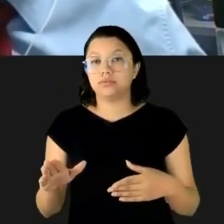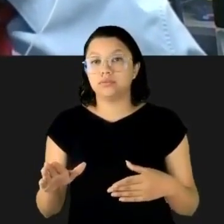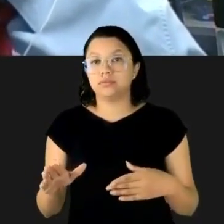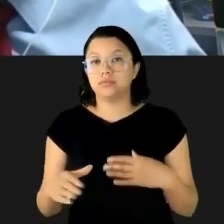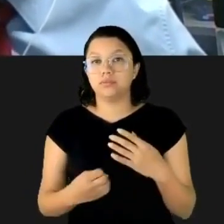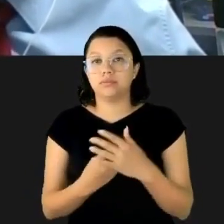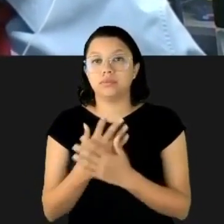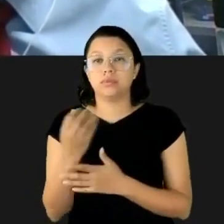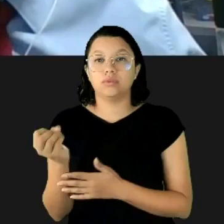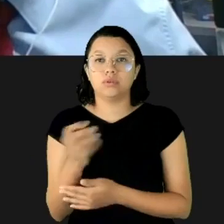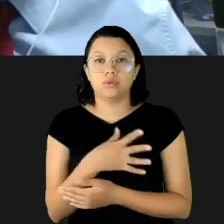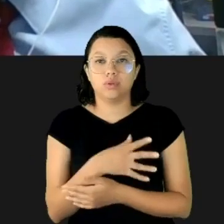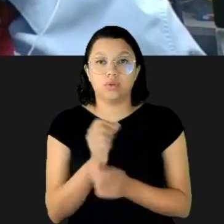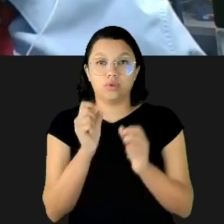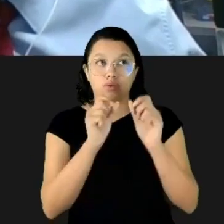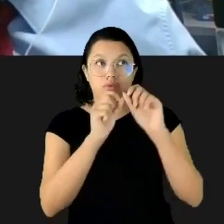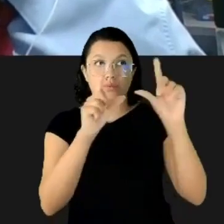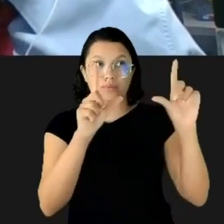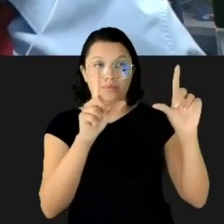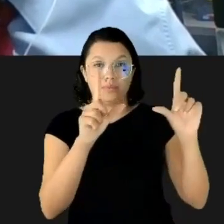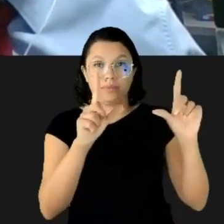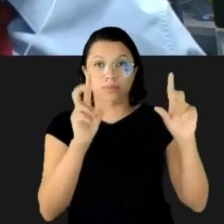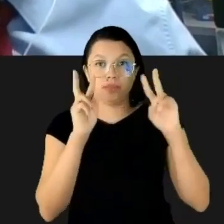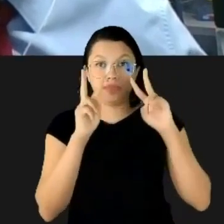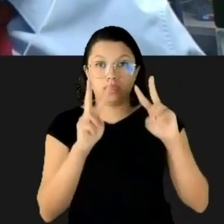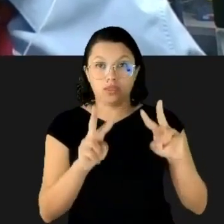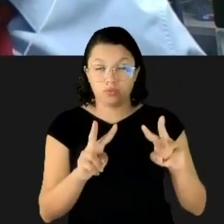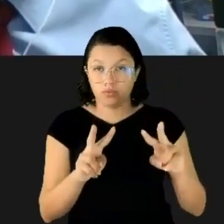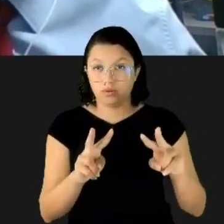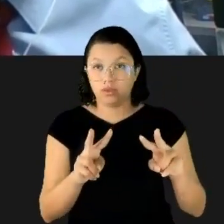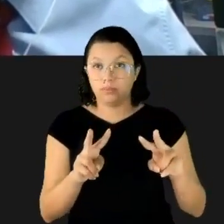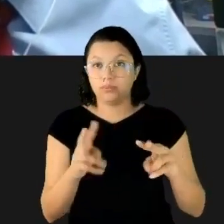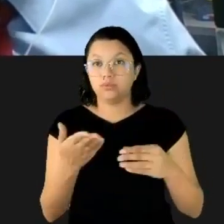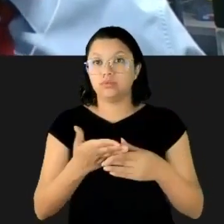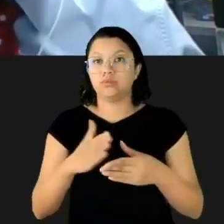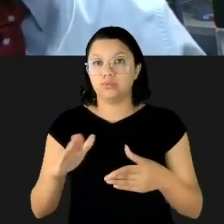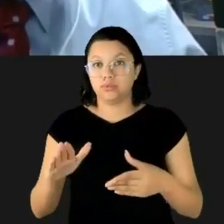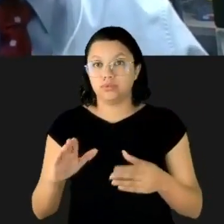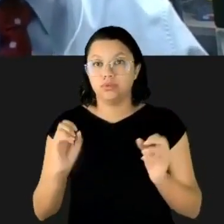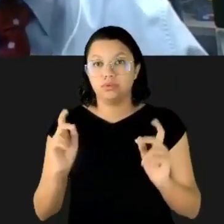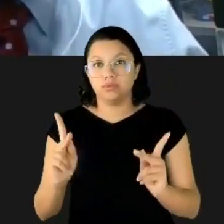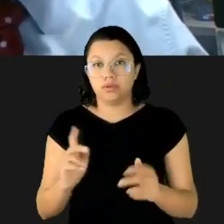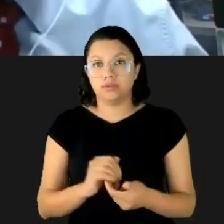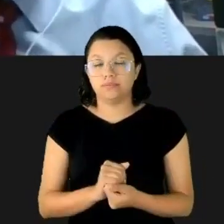uma nova janela que olhamos para o processo e aí